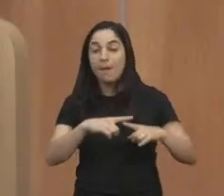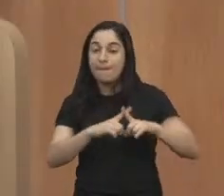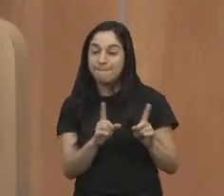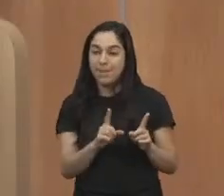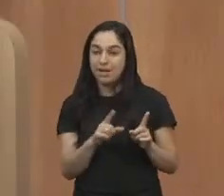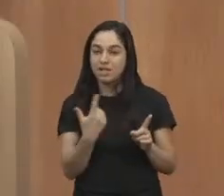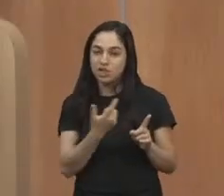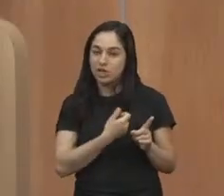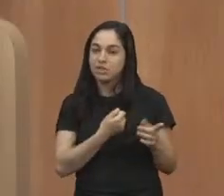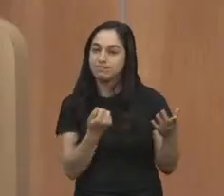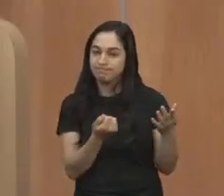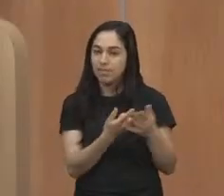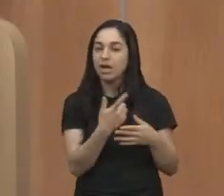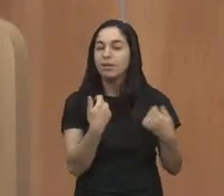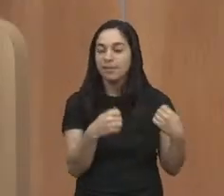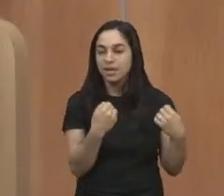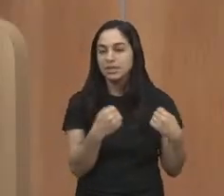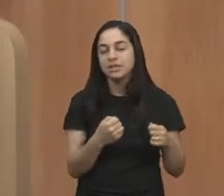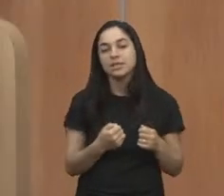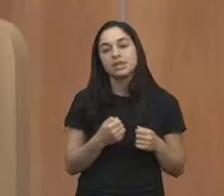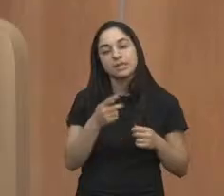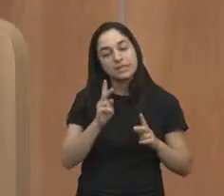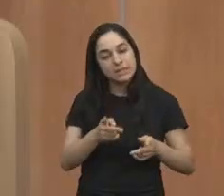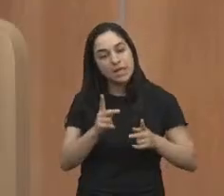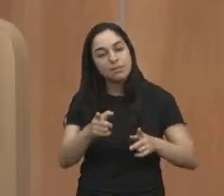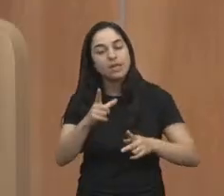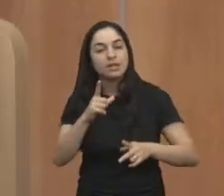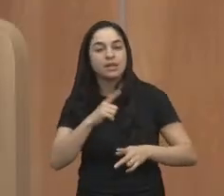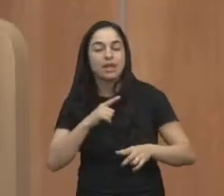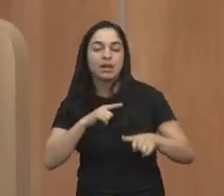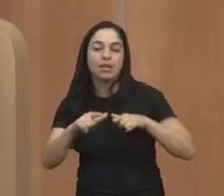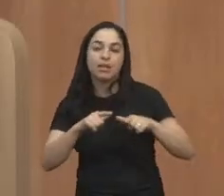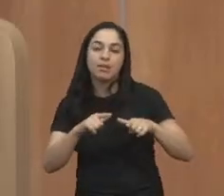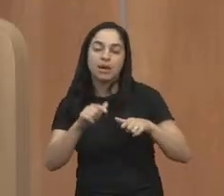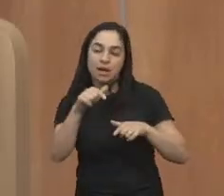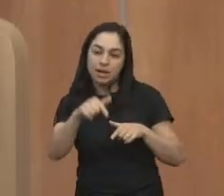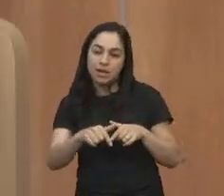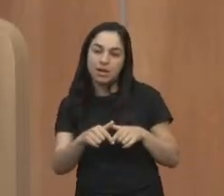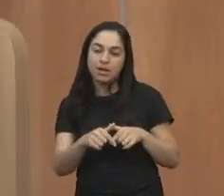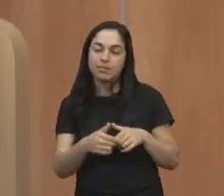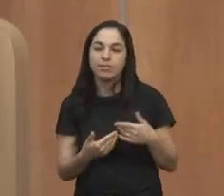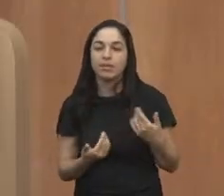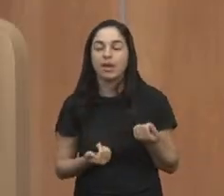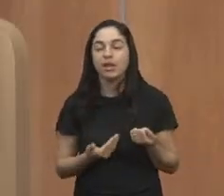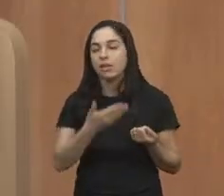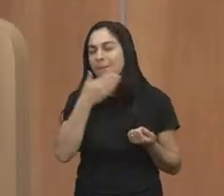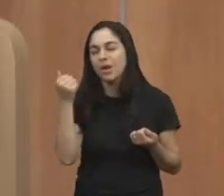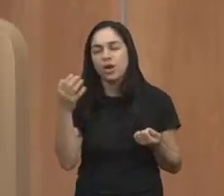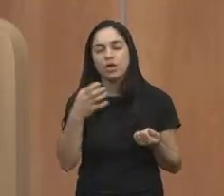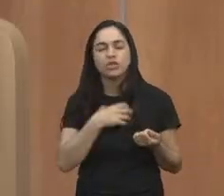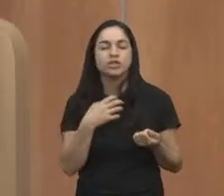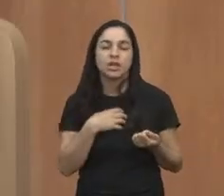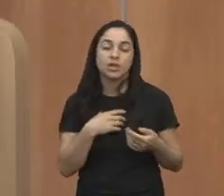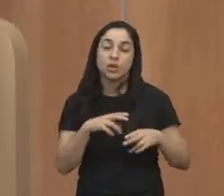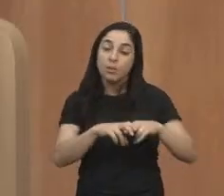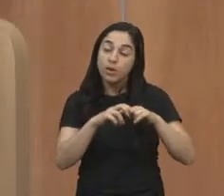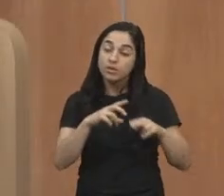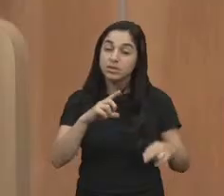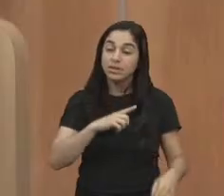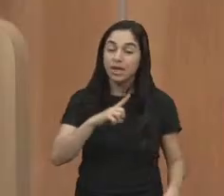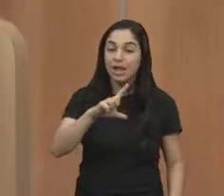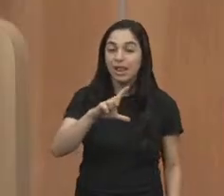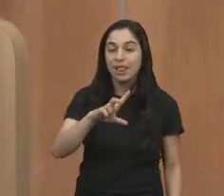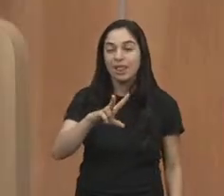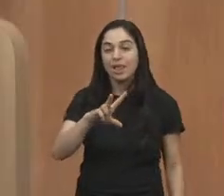custo e a gente precisa manter esse serviço sempre da melhor maneira possível. Por isso que alguns leves funcionam